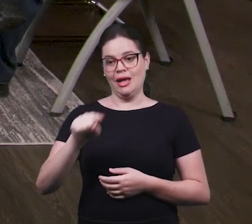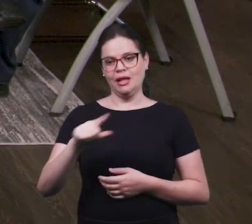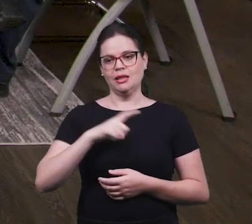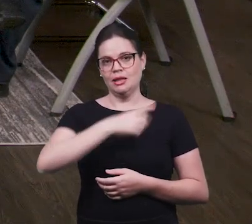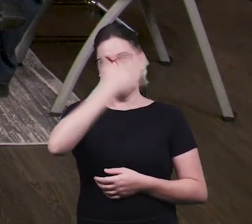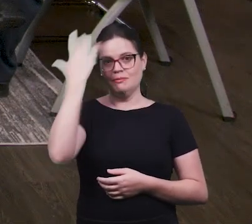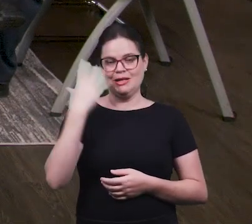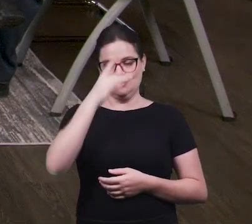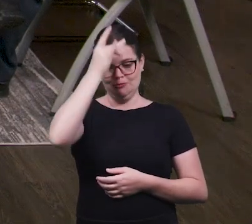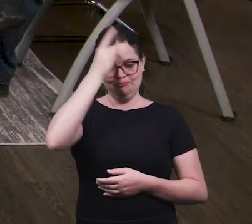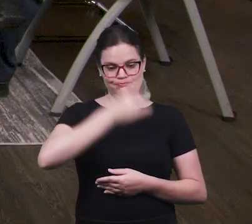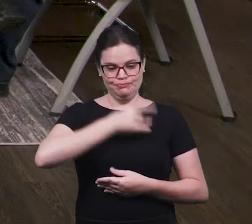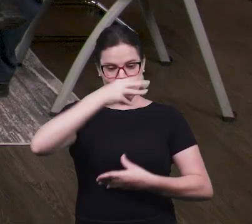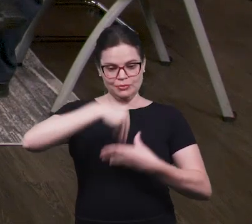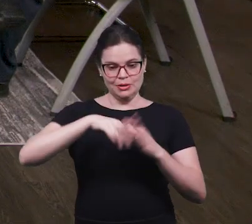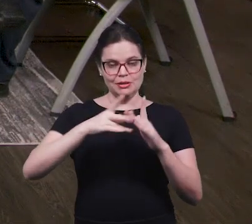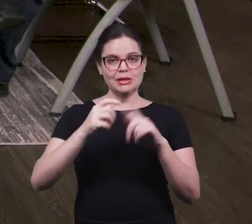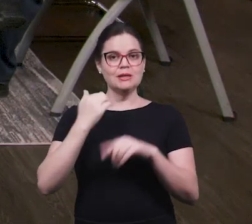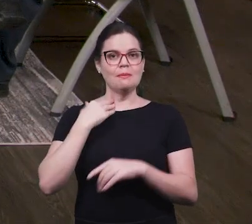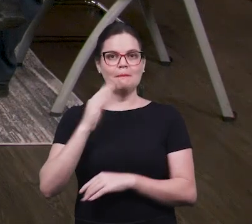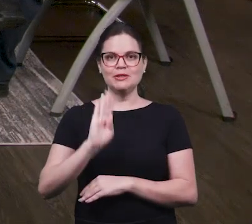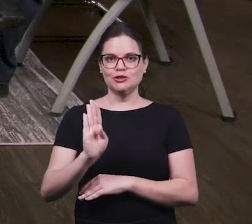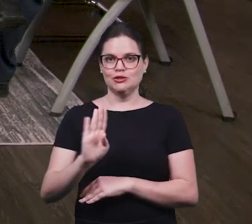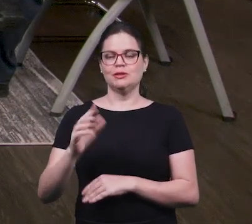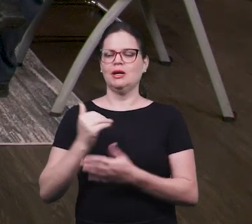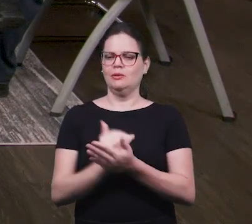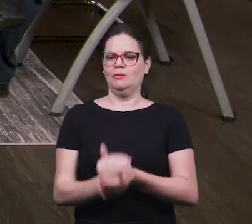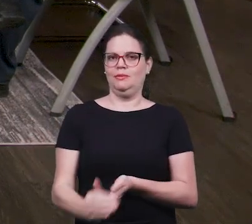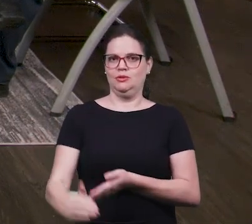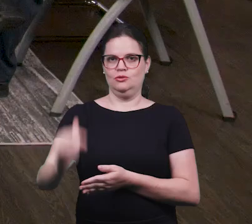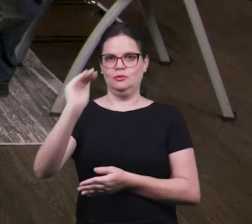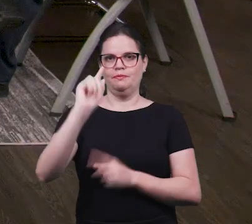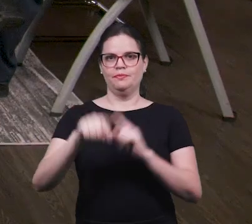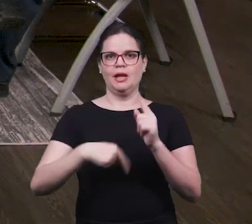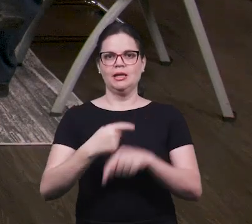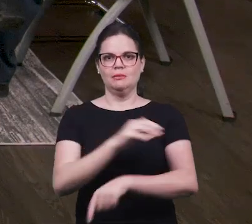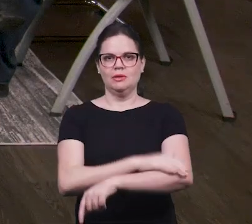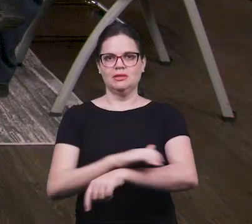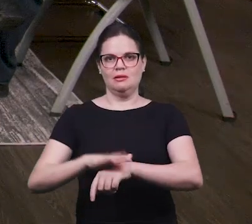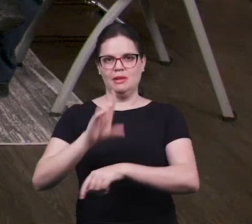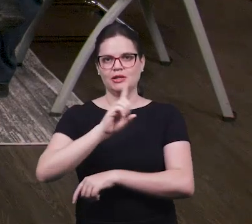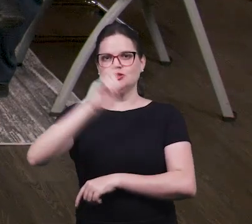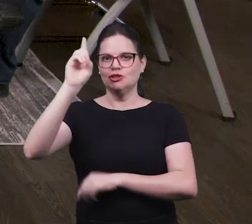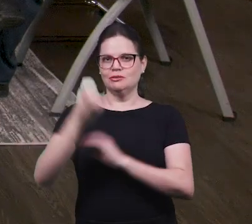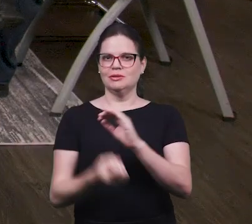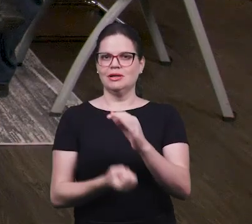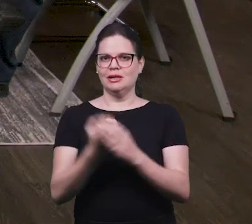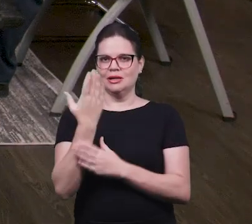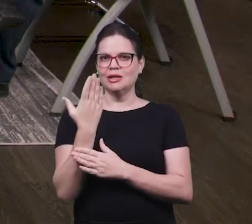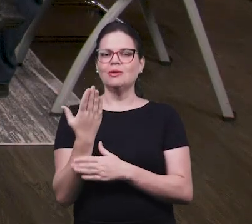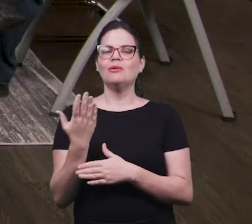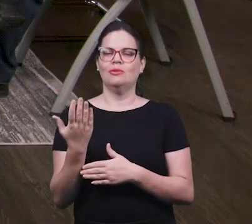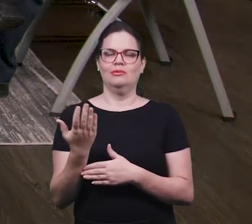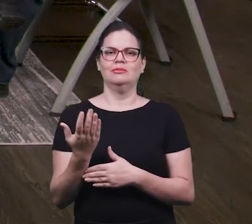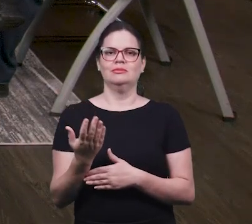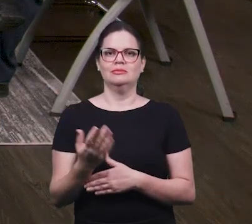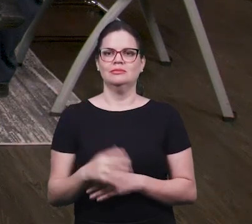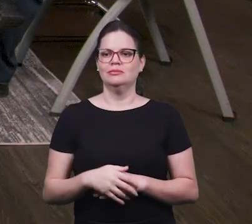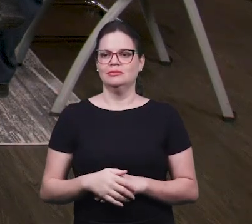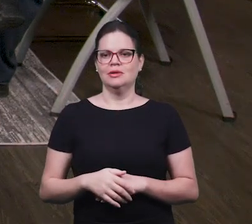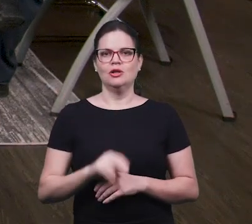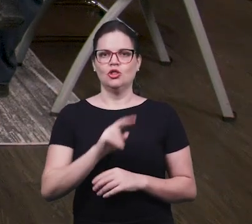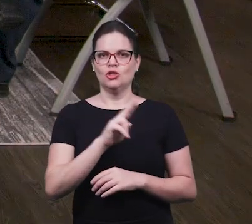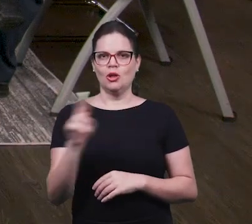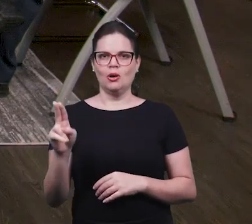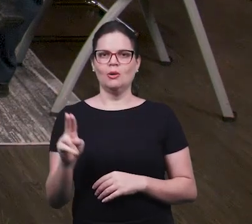Espírito Santo e aí deu início. Depois, aí veio o nome de Assembleia de Deus. Tá? Isso não quer dizer nada, foi muito bom o nome,